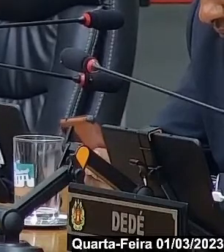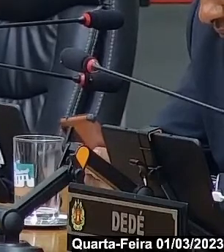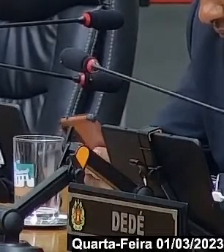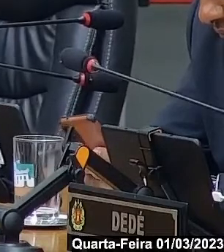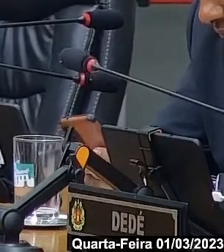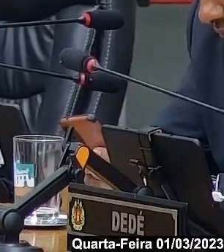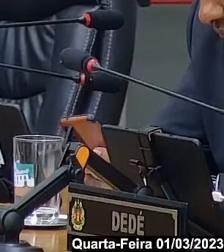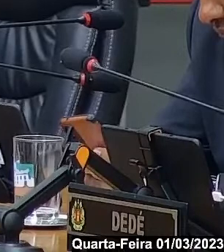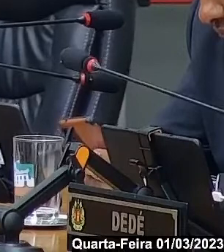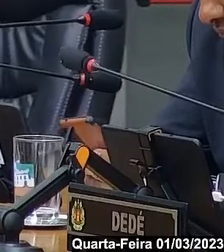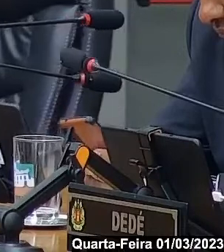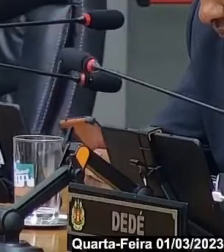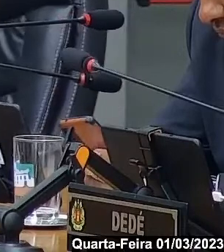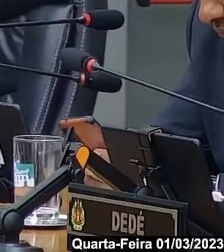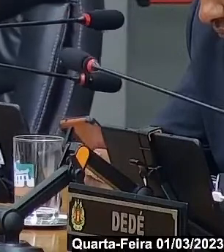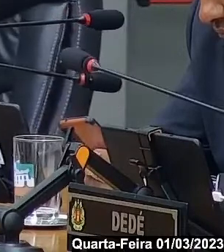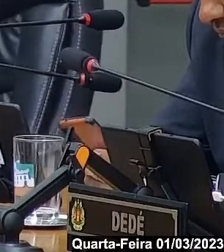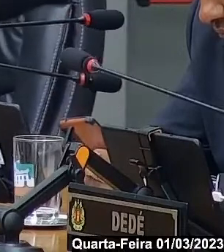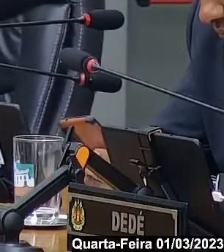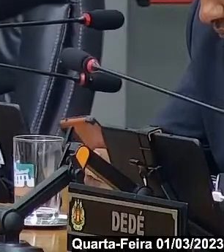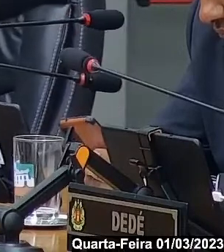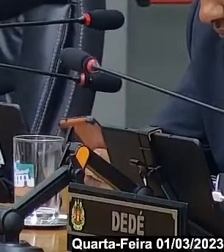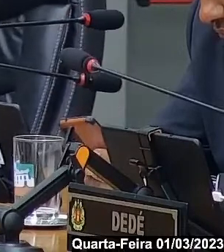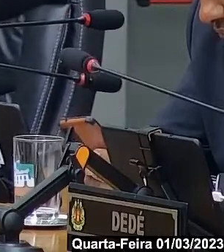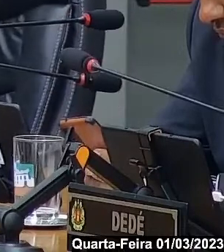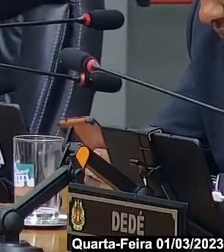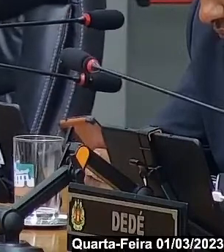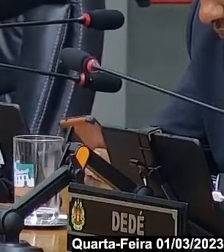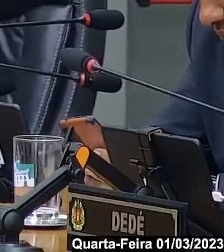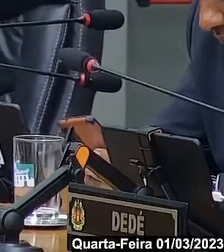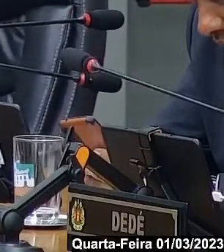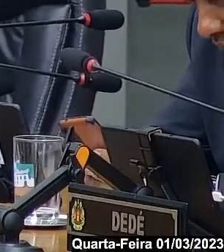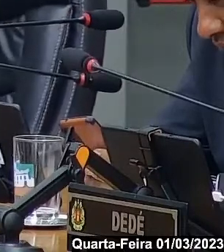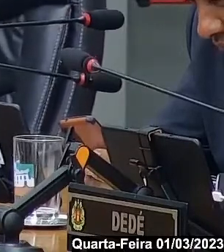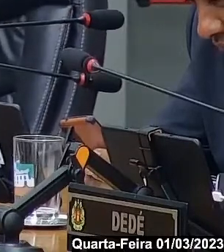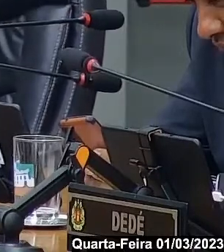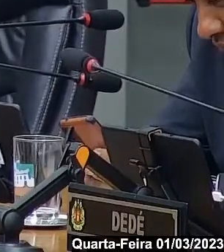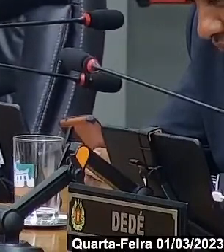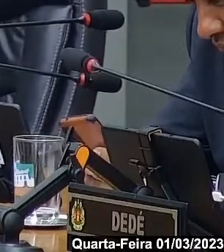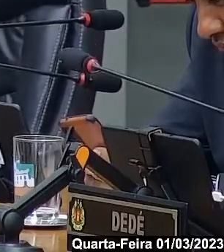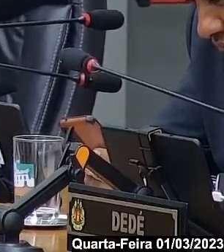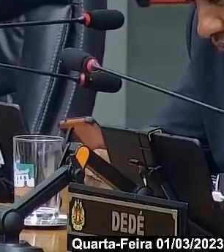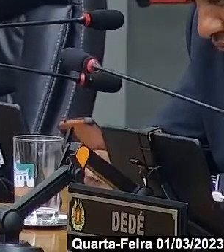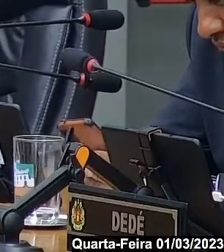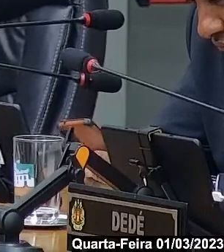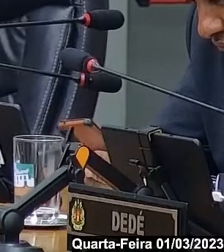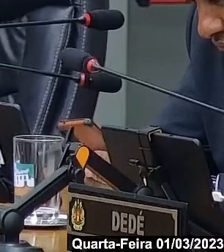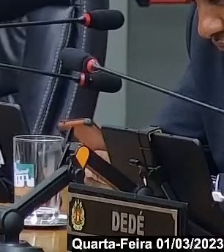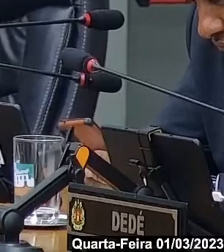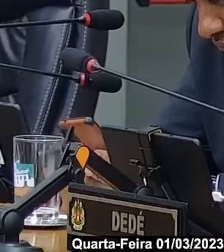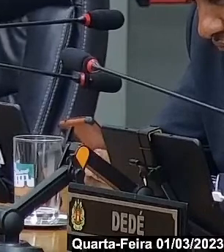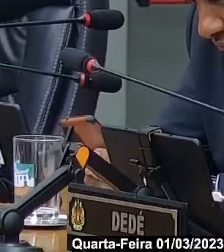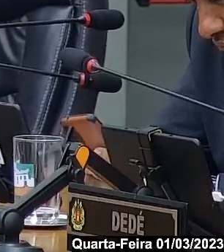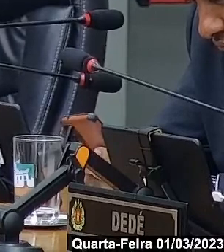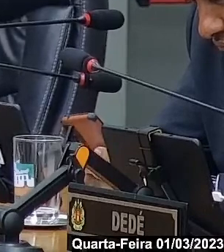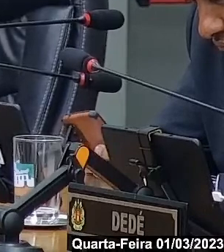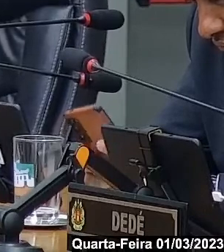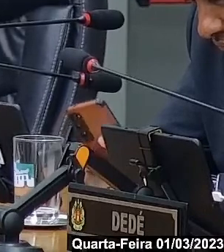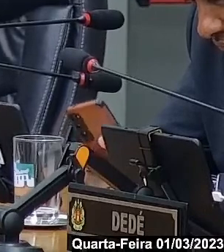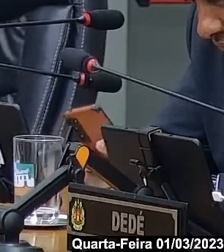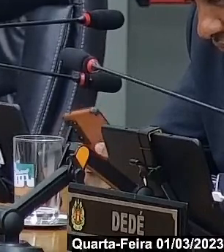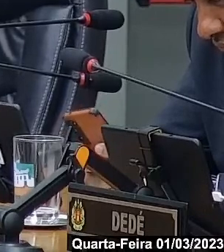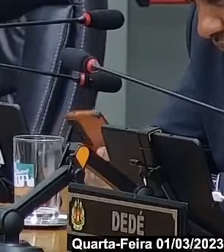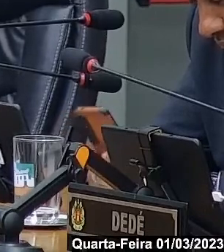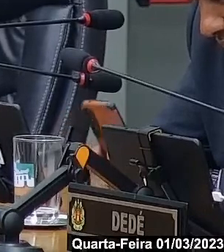Que Deus abençoe a todos. Essa é uma reflexão para os coelhos aqui, muito apressado. Falar que as tartarugas ainda não entrou